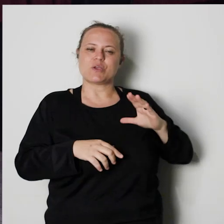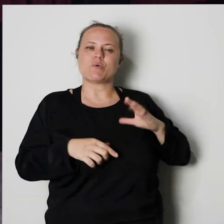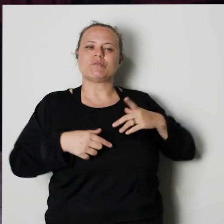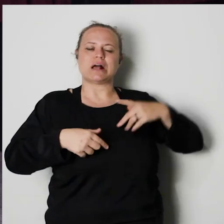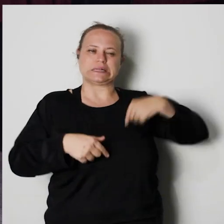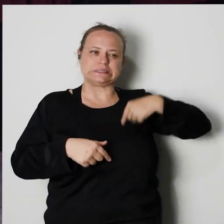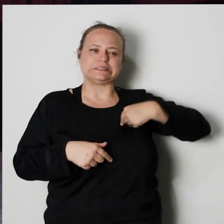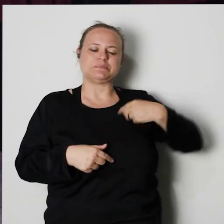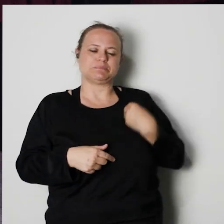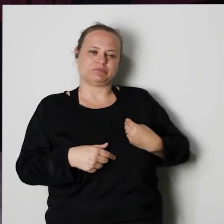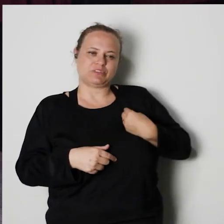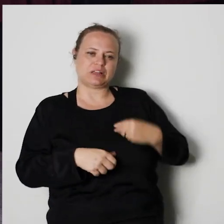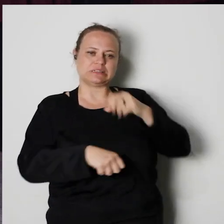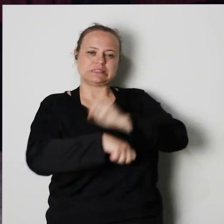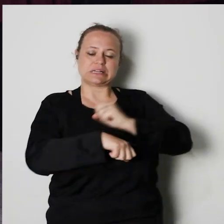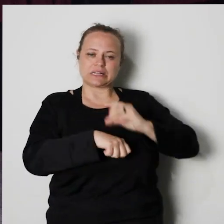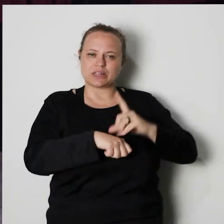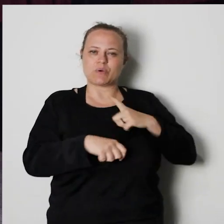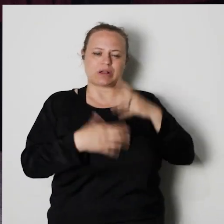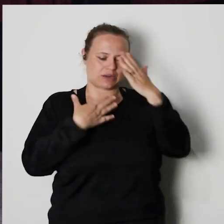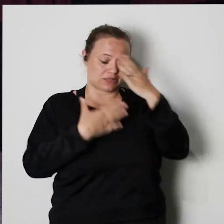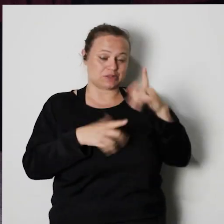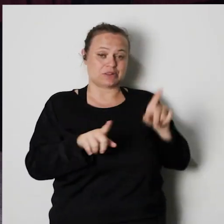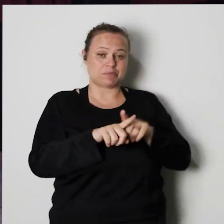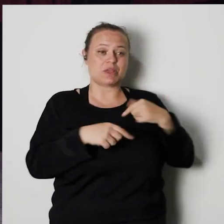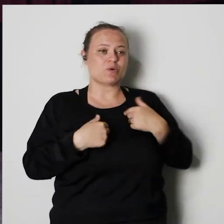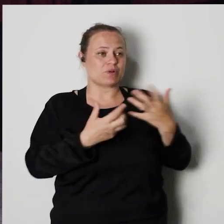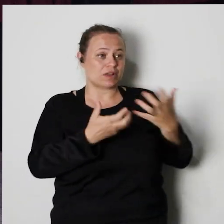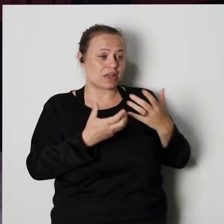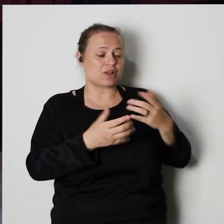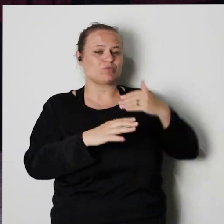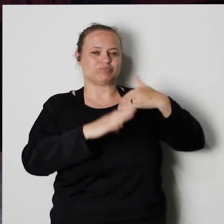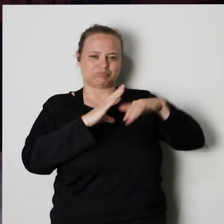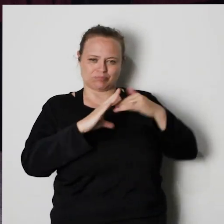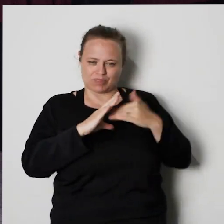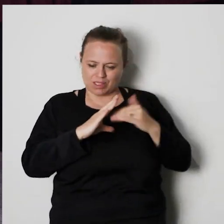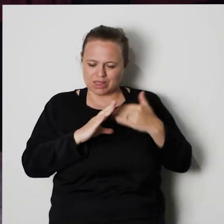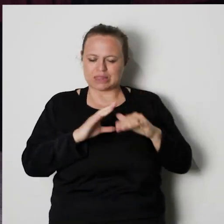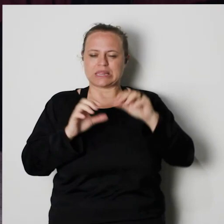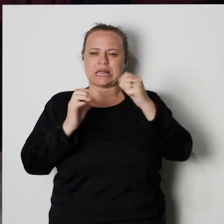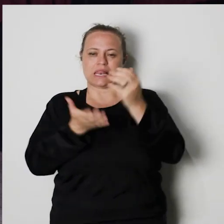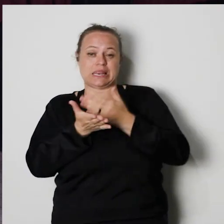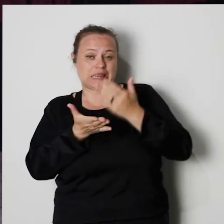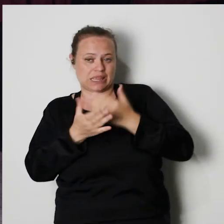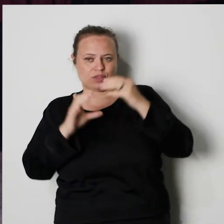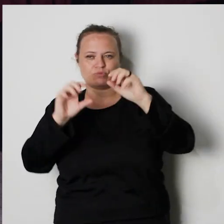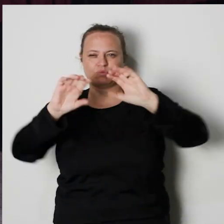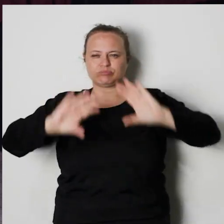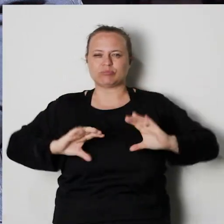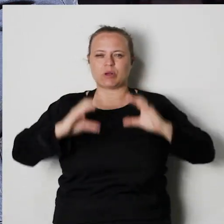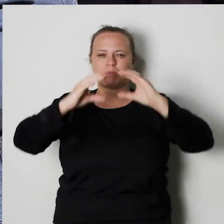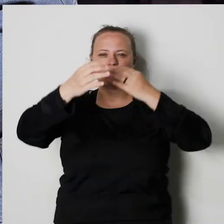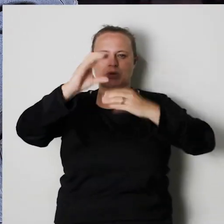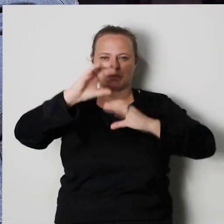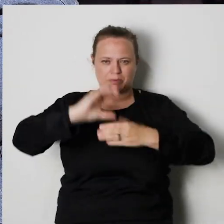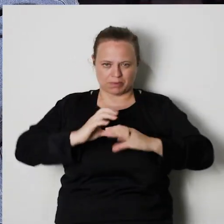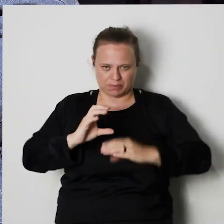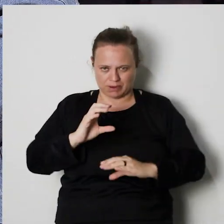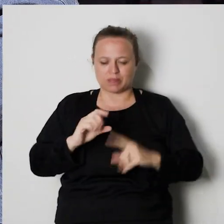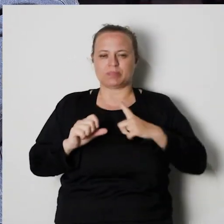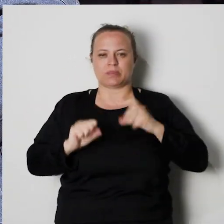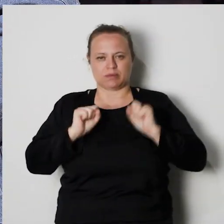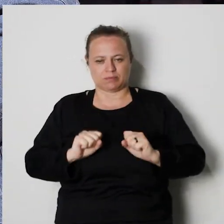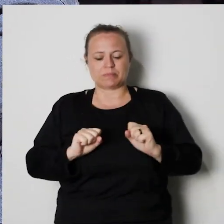assim, como catarinense, como brasileira, é muito bonito ver esse trabalho e te agradeço. Aqui tem uma série de livros que depois a gente passa